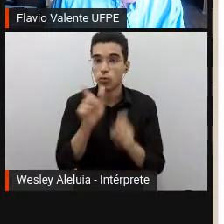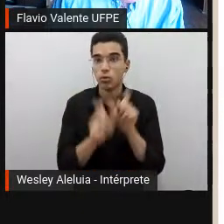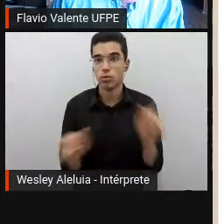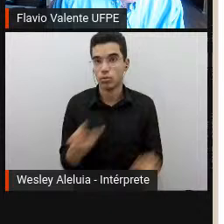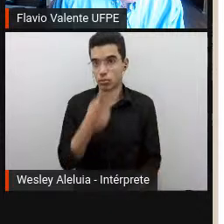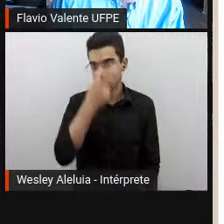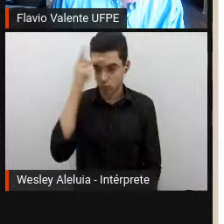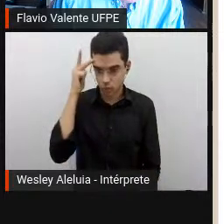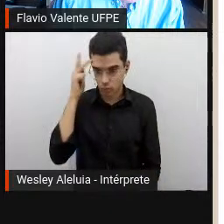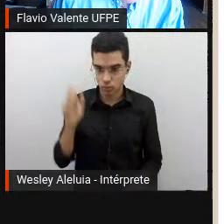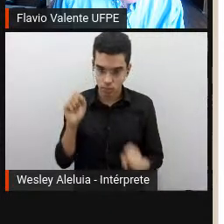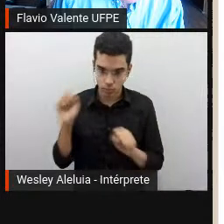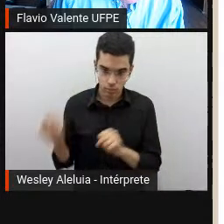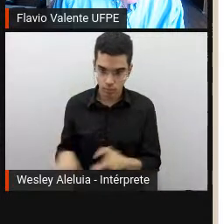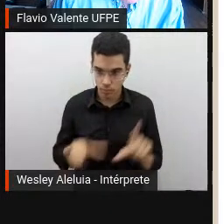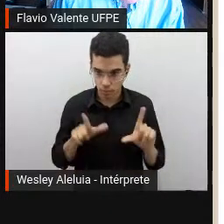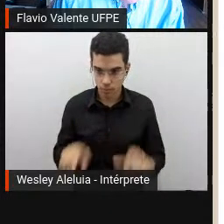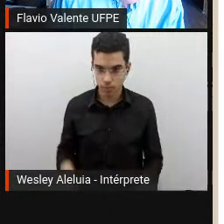Próximo.